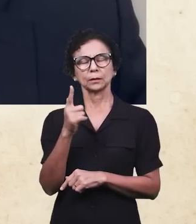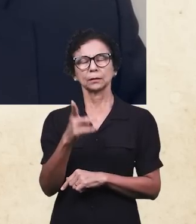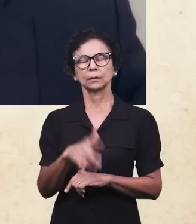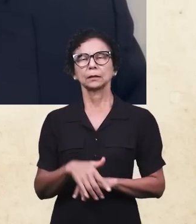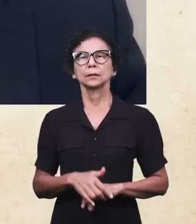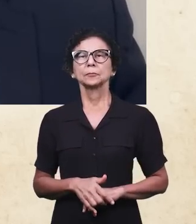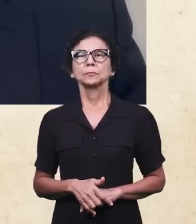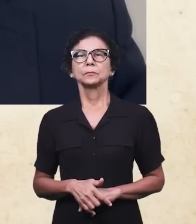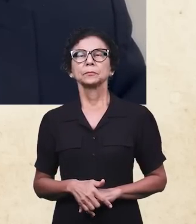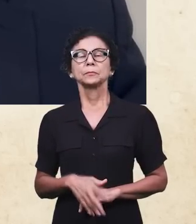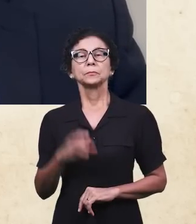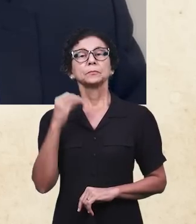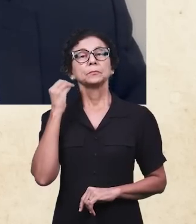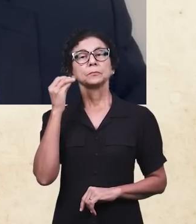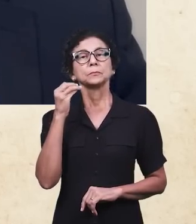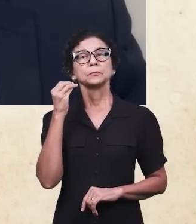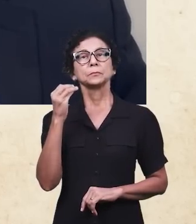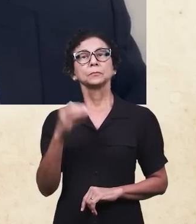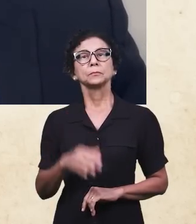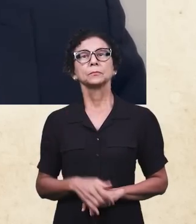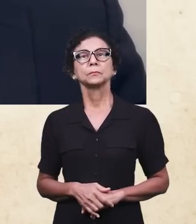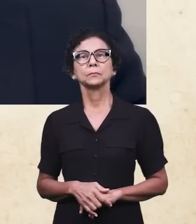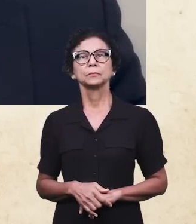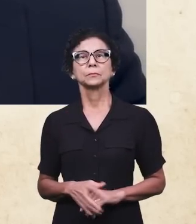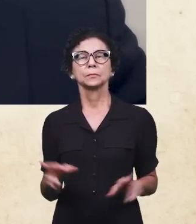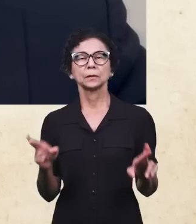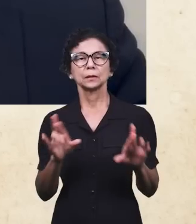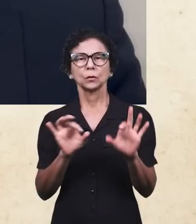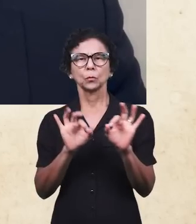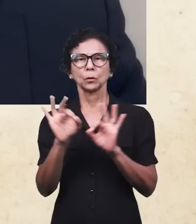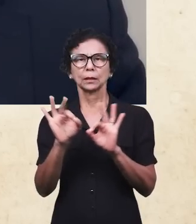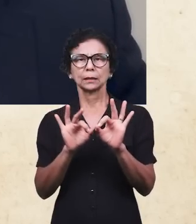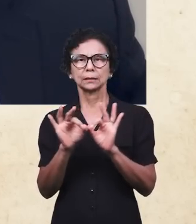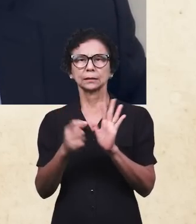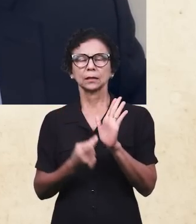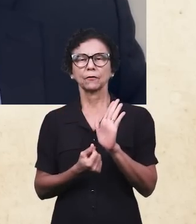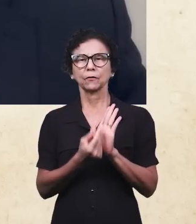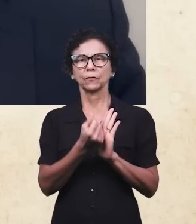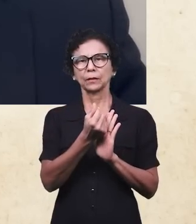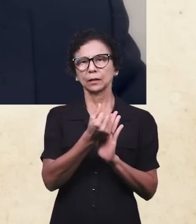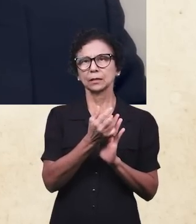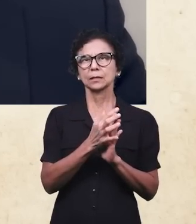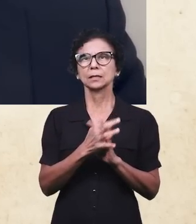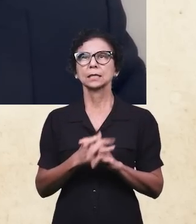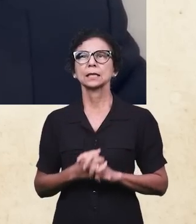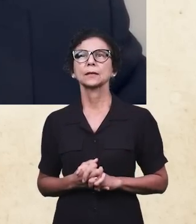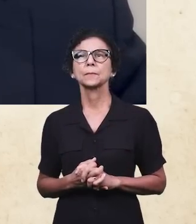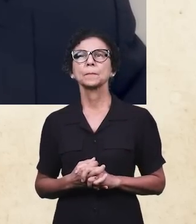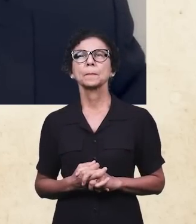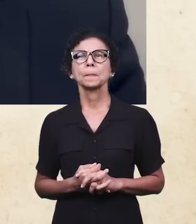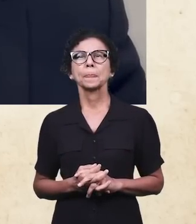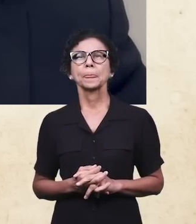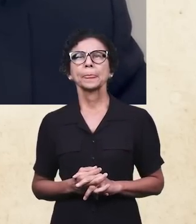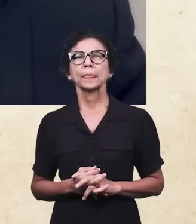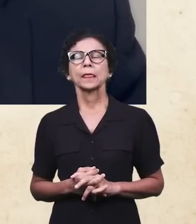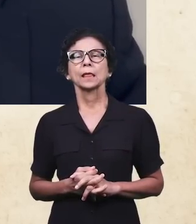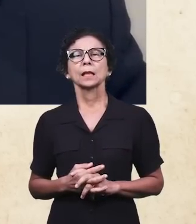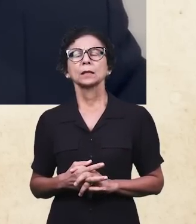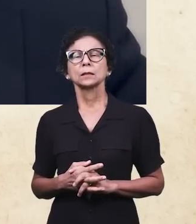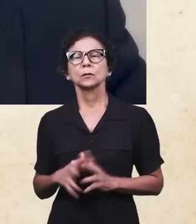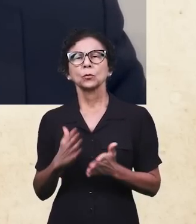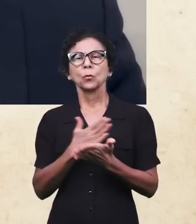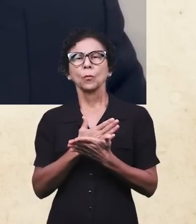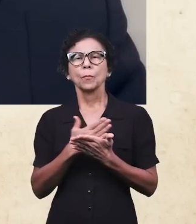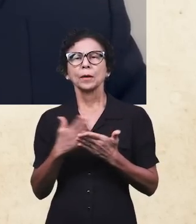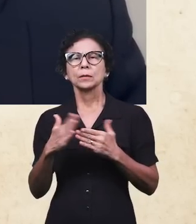Goiânia. E a experiência que eu tenho a respeito da organização da minha vida financeira é a de que, desde o início da minha